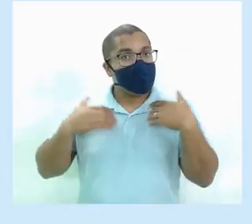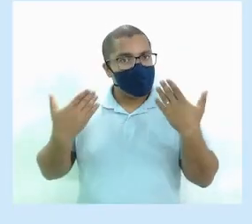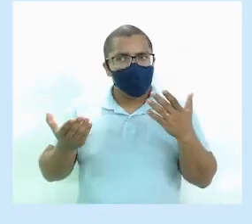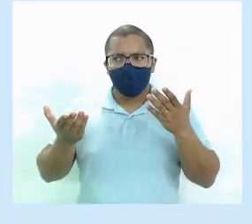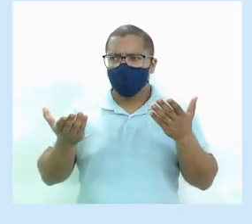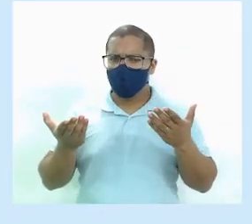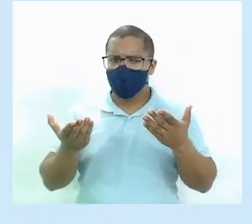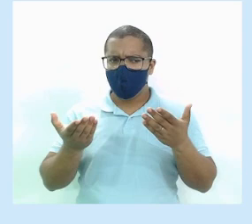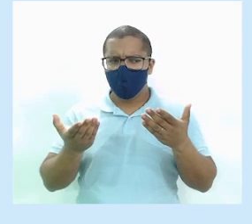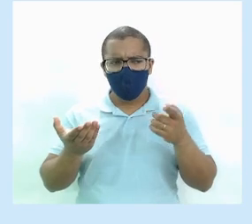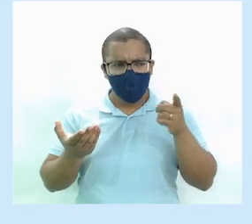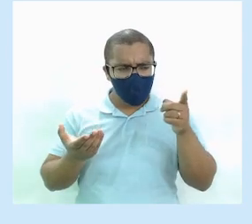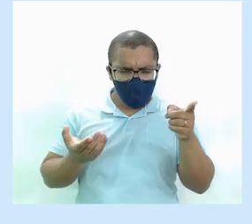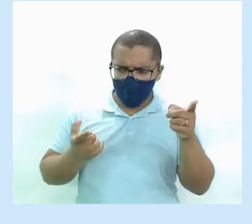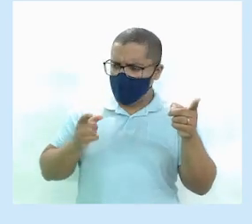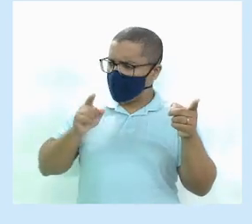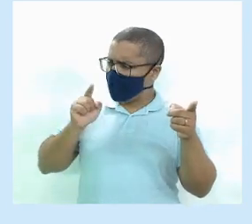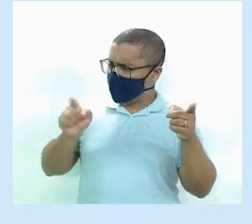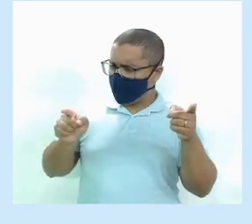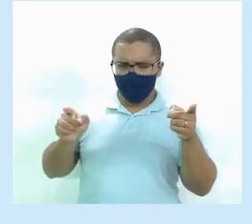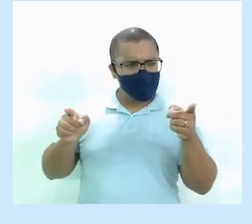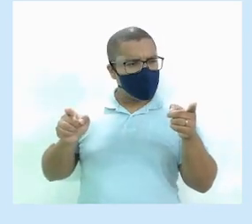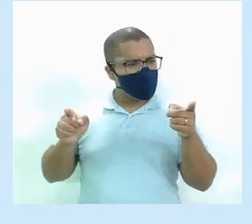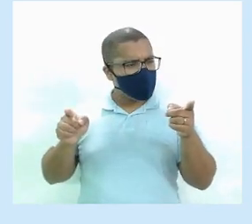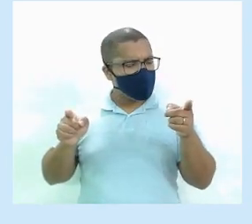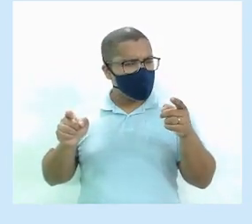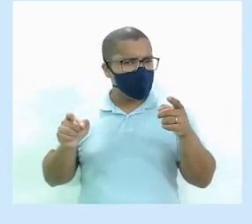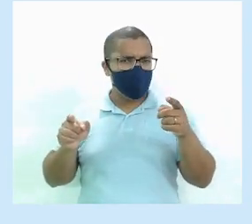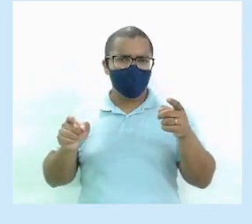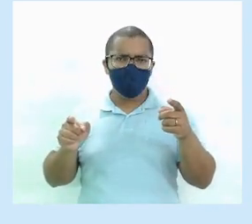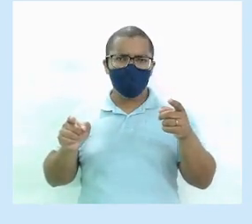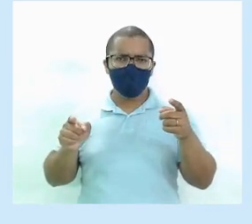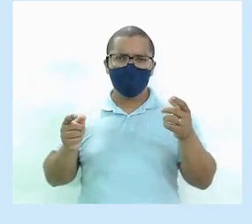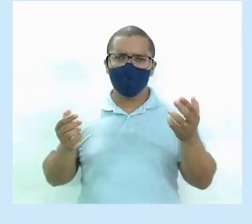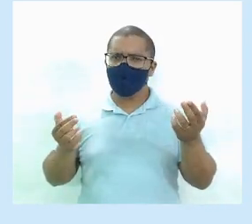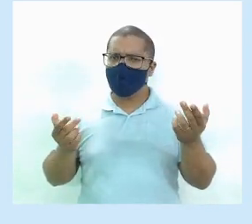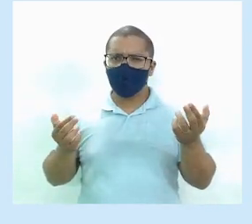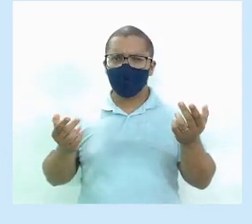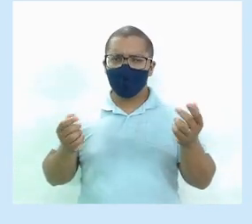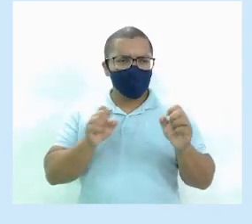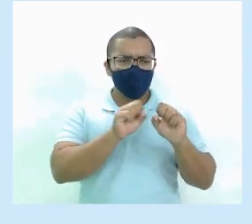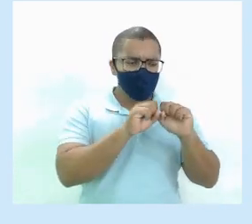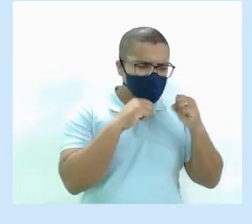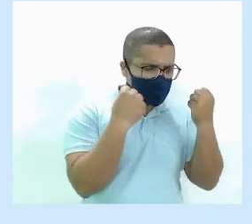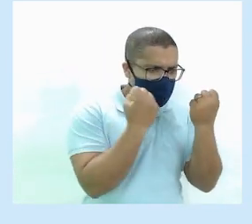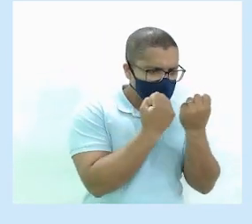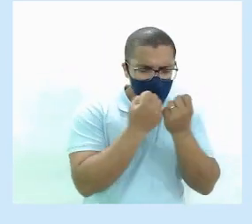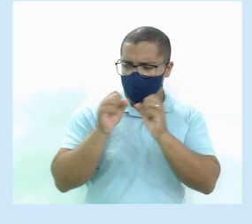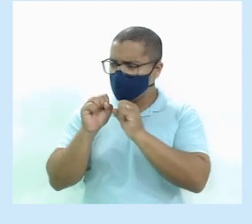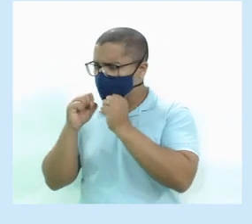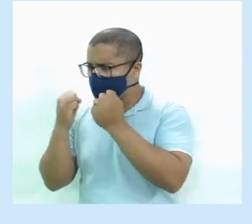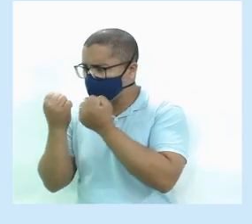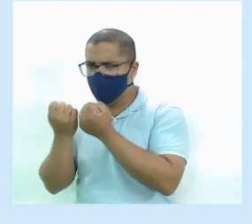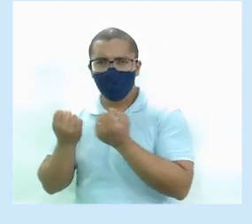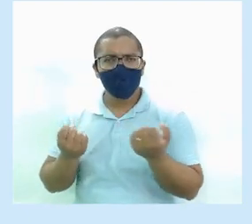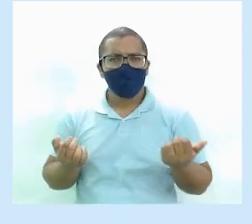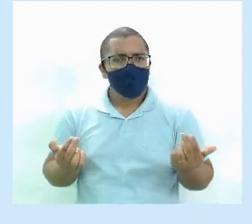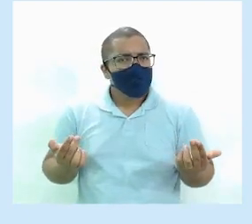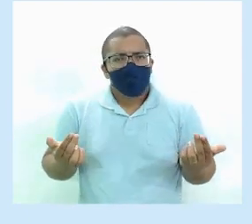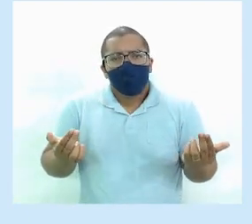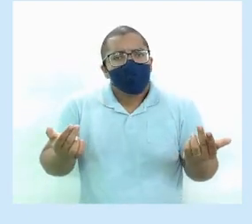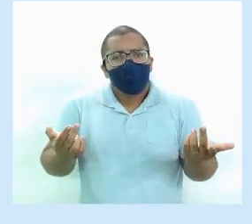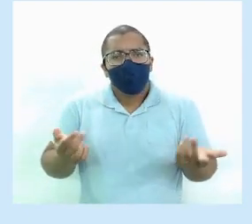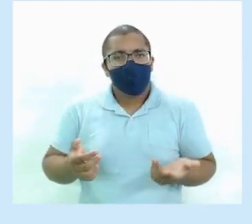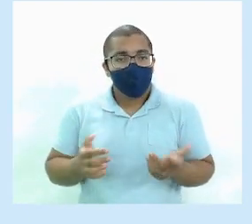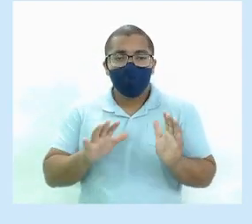sociedade que não é muito diferente da europeia. Né? A diferença que a gente vai ter aí no sentido